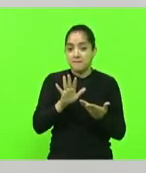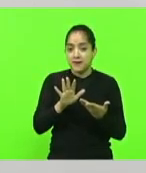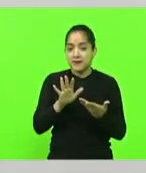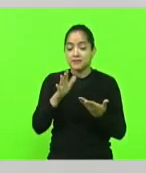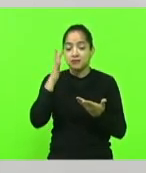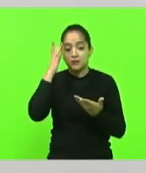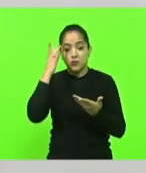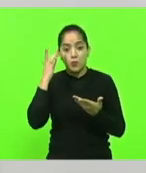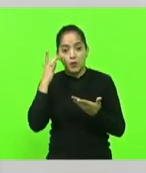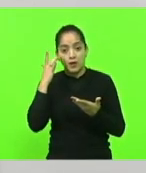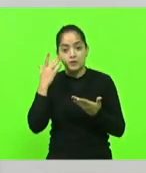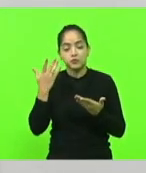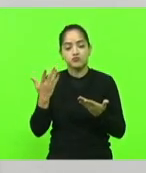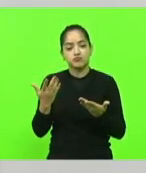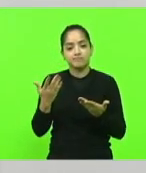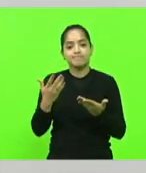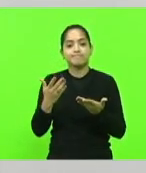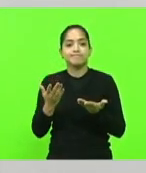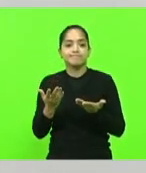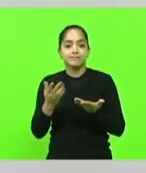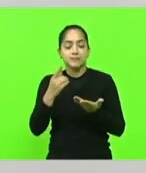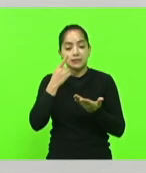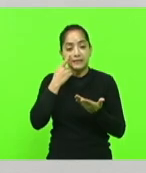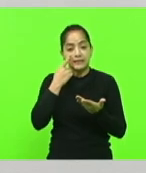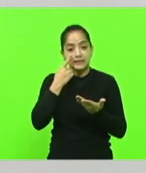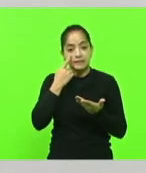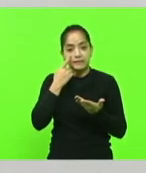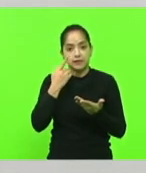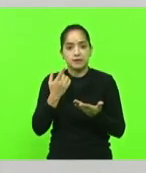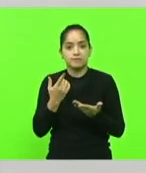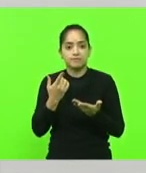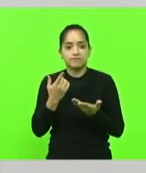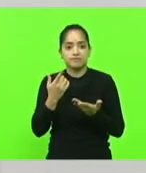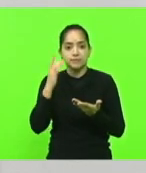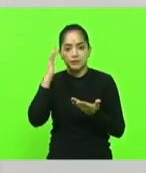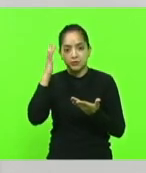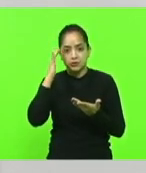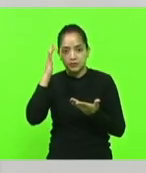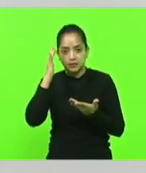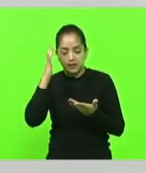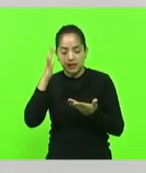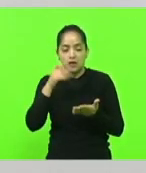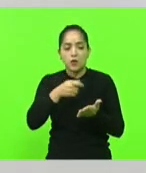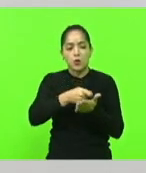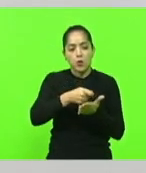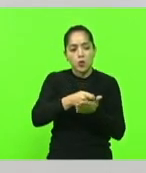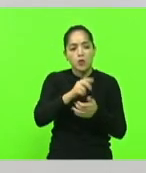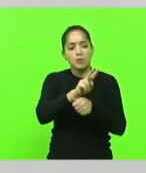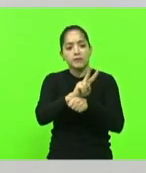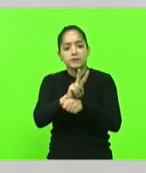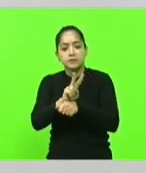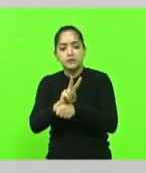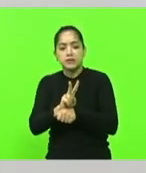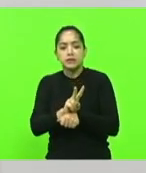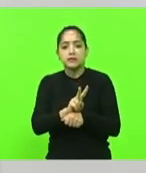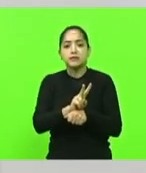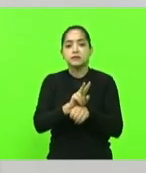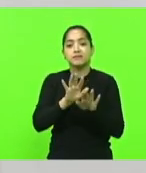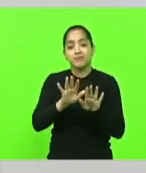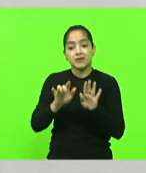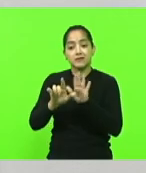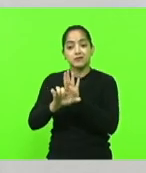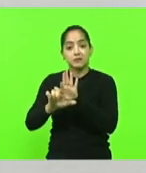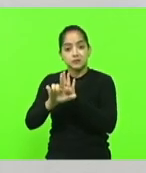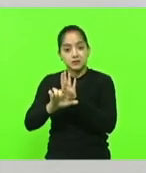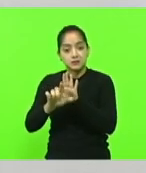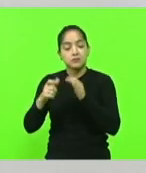que algumas questões a gente tem que rever aqui. A gente cobra, fiscaliza o executivo, mas eu acho que o legislativo a gente também